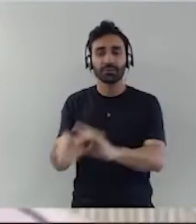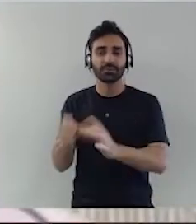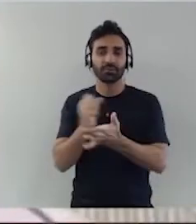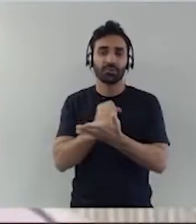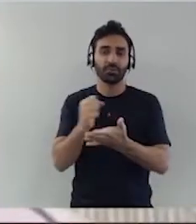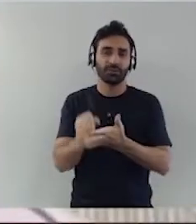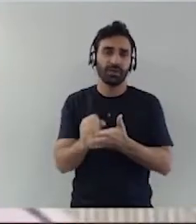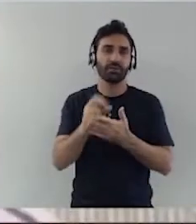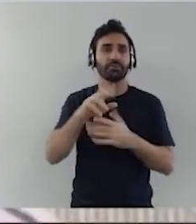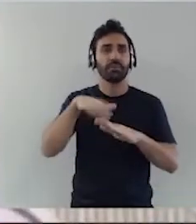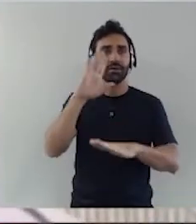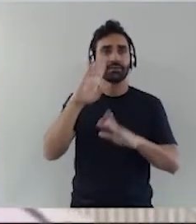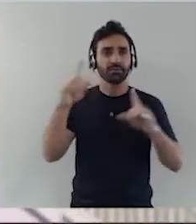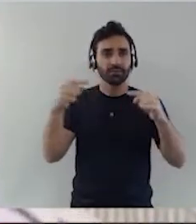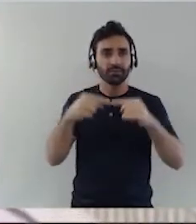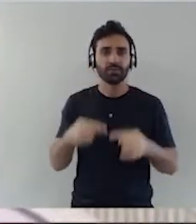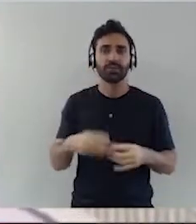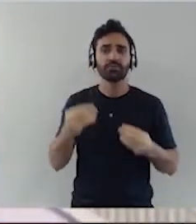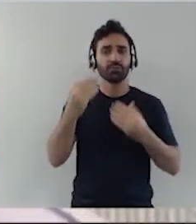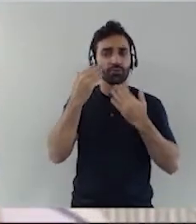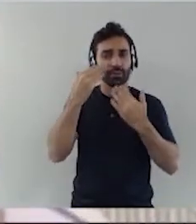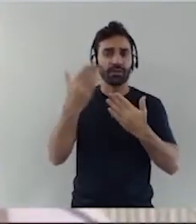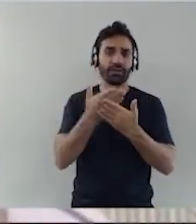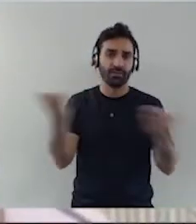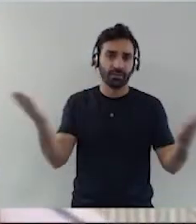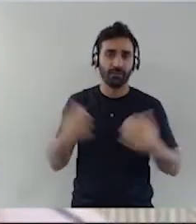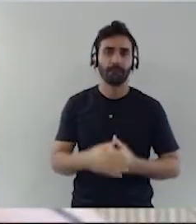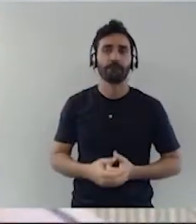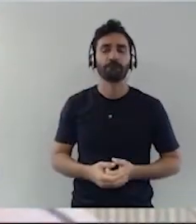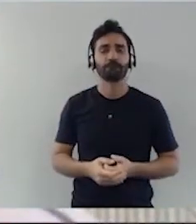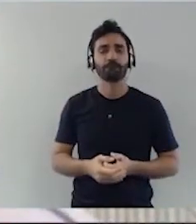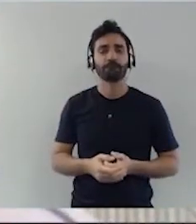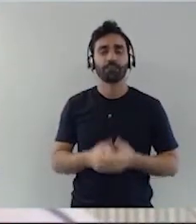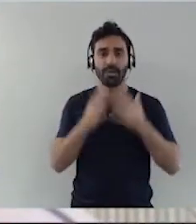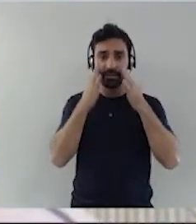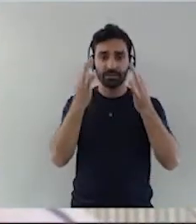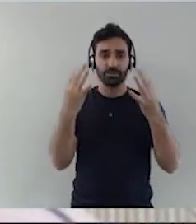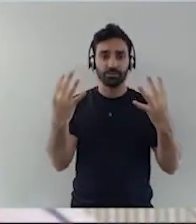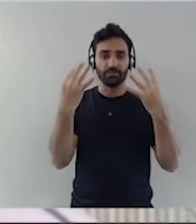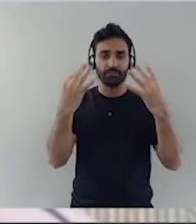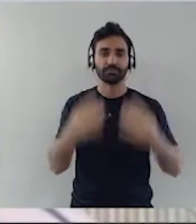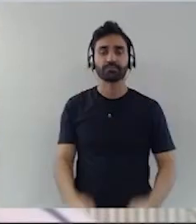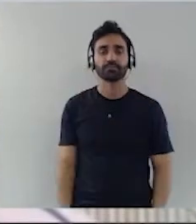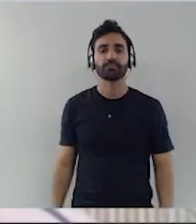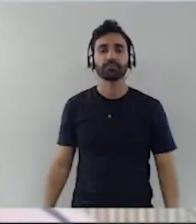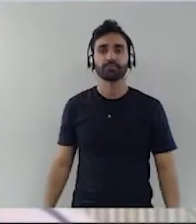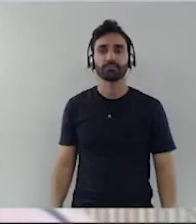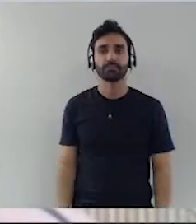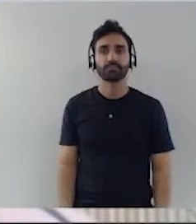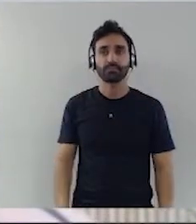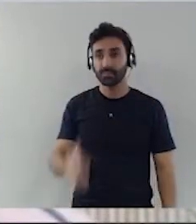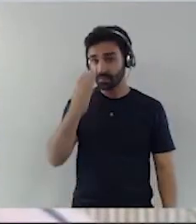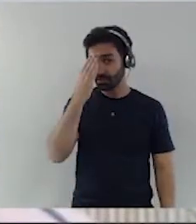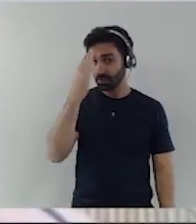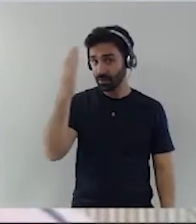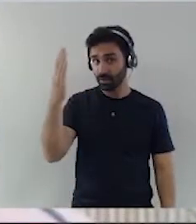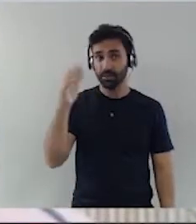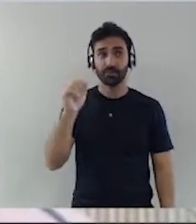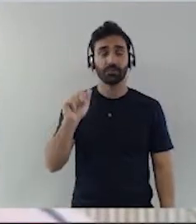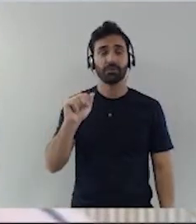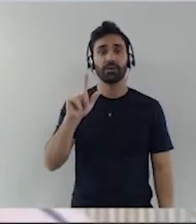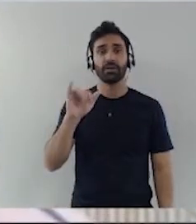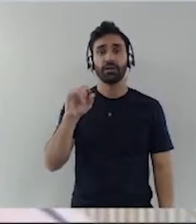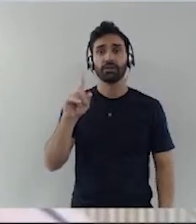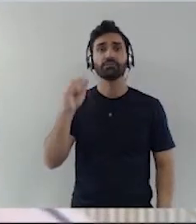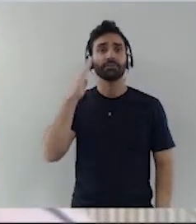contemporâneo. Muito obrigada pela atenção. Agradecer a doutora Alessia, né, pelo